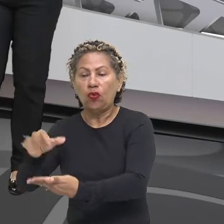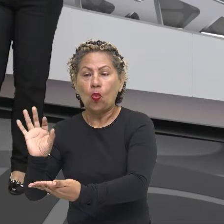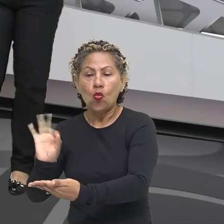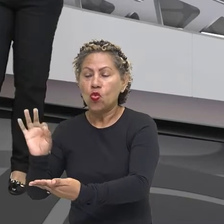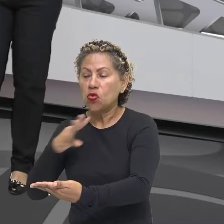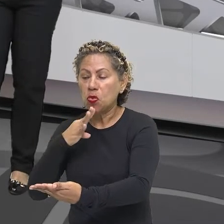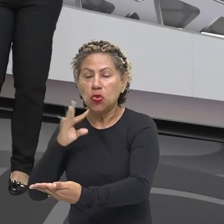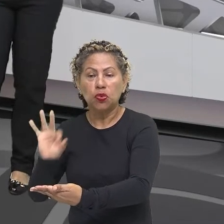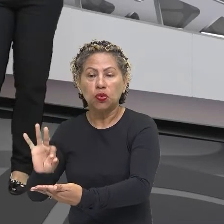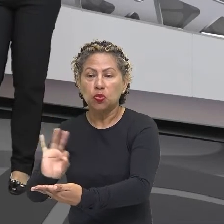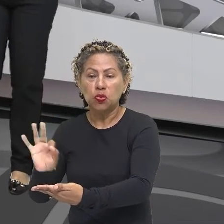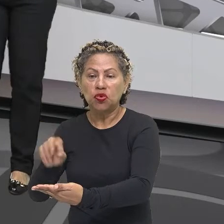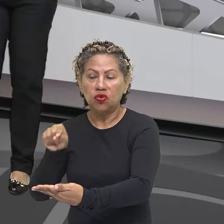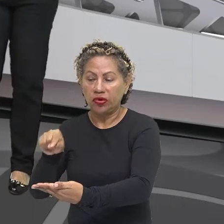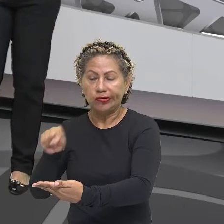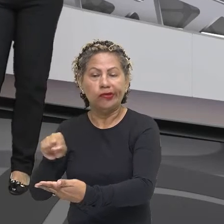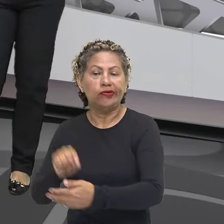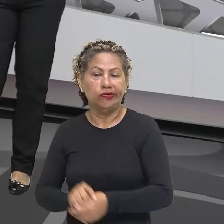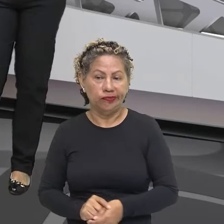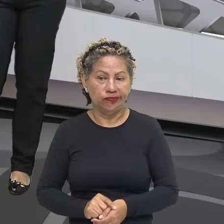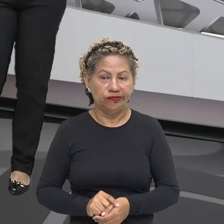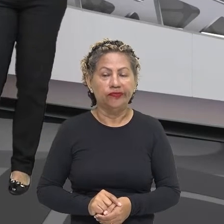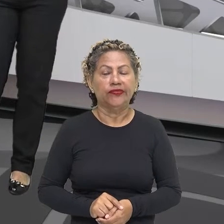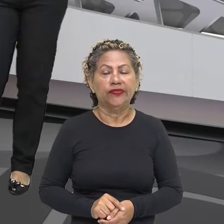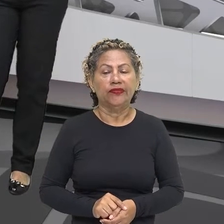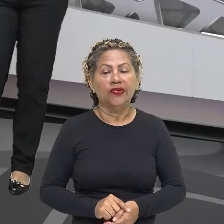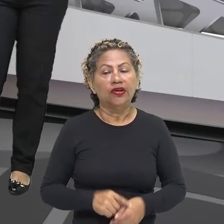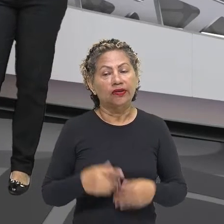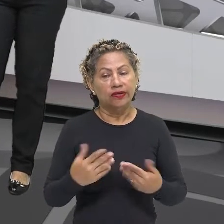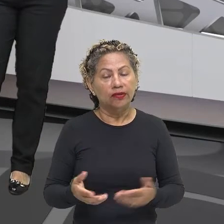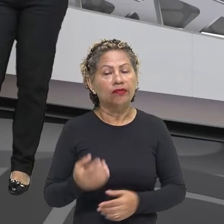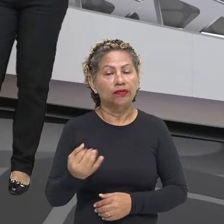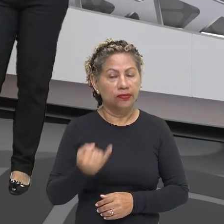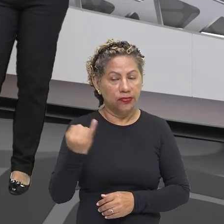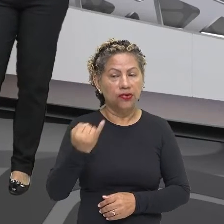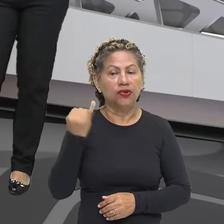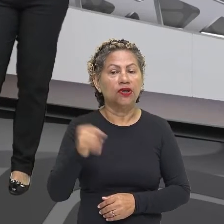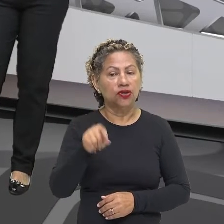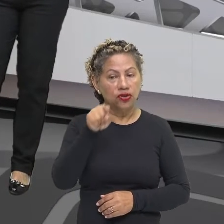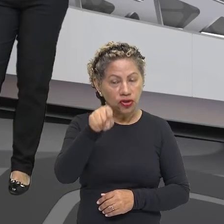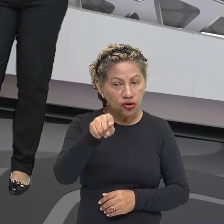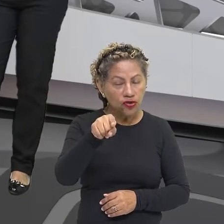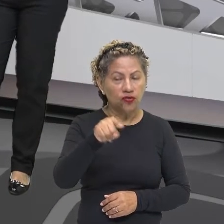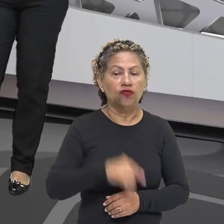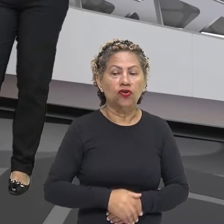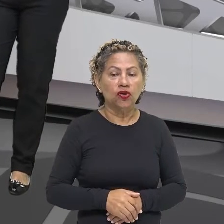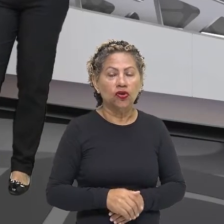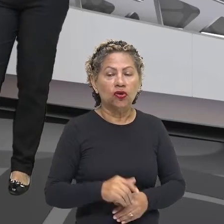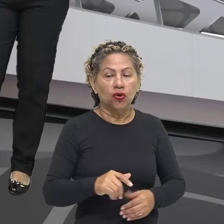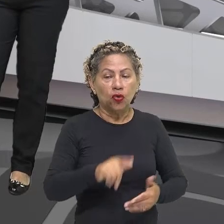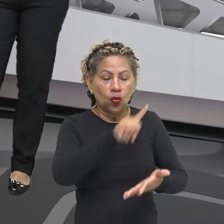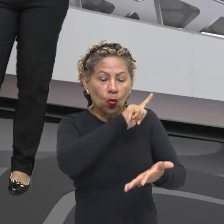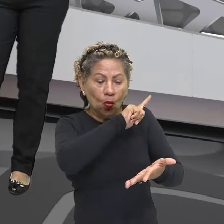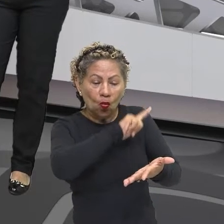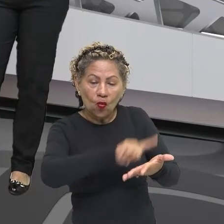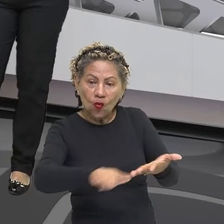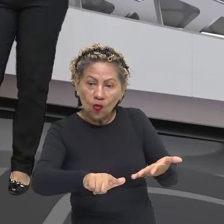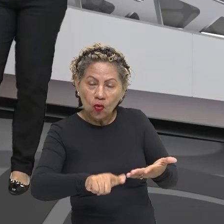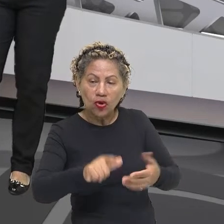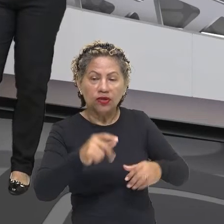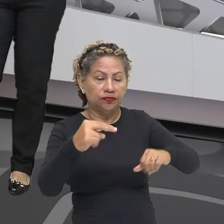vai acontecer? Na hora que eu colocar o meu pendrive, o meu computador vai dizer: quer verificar,